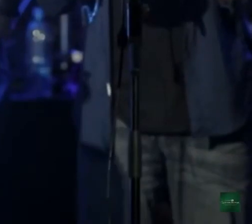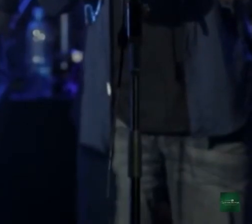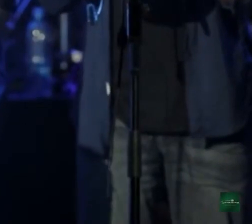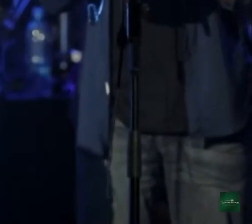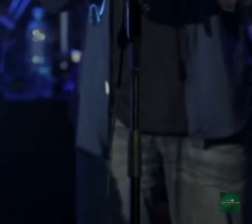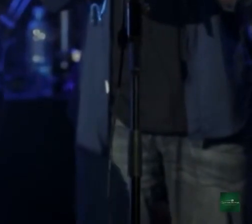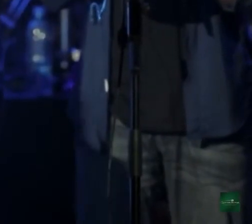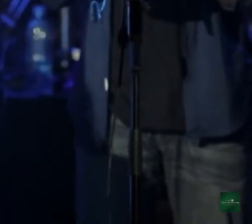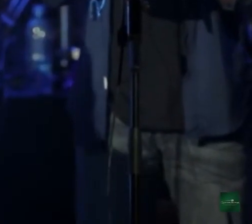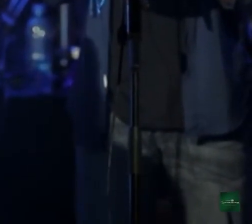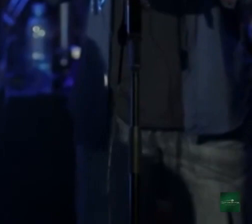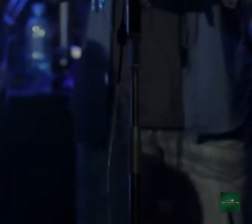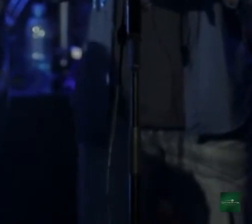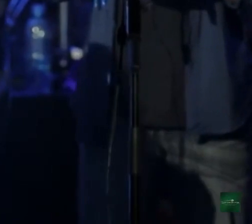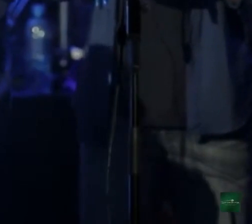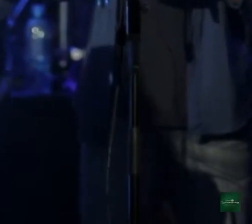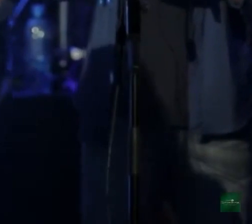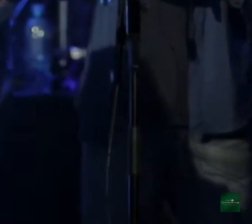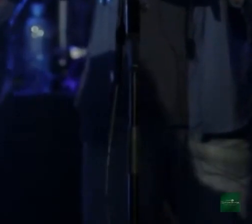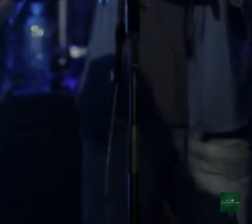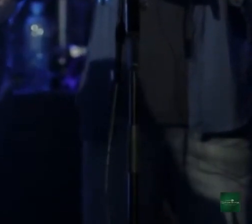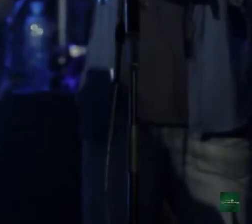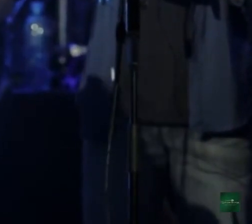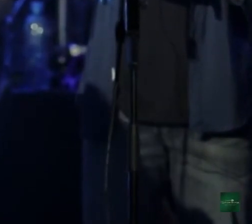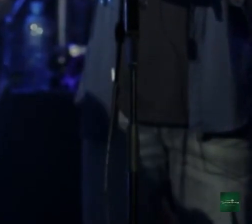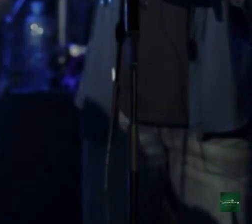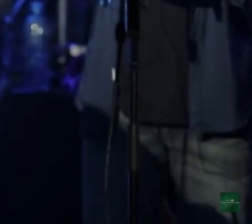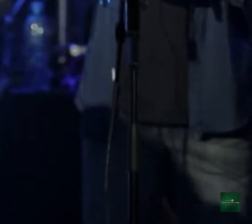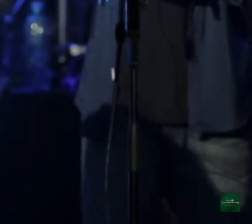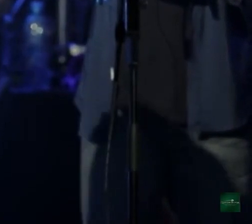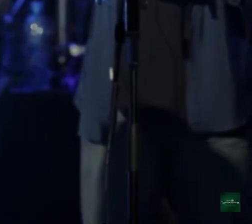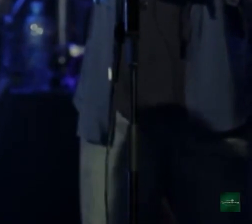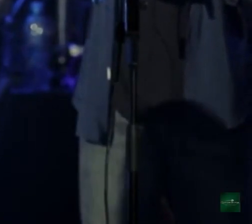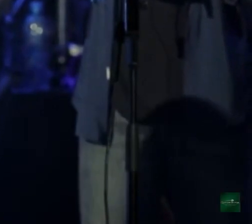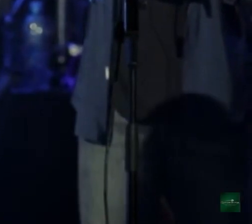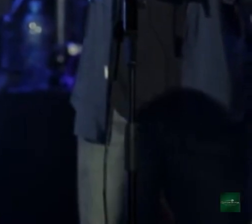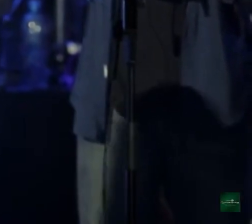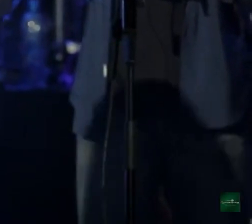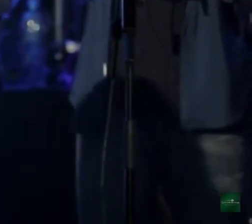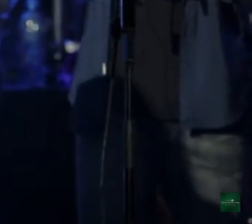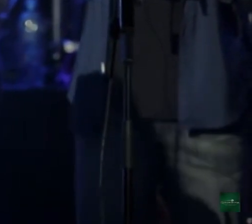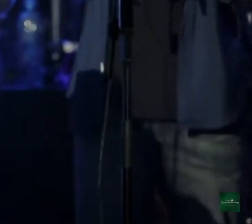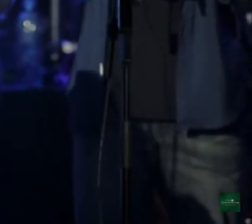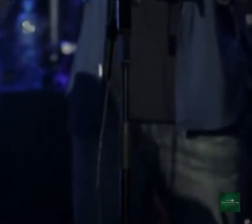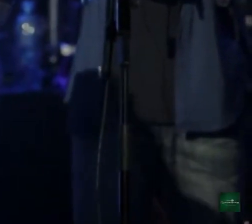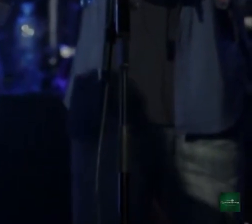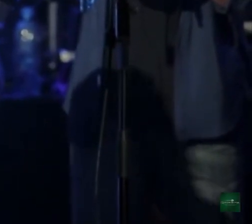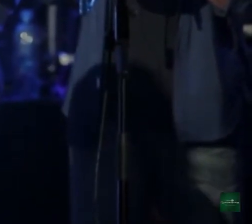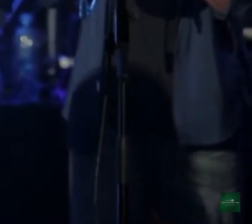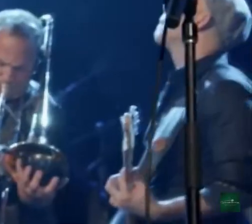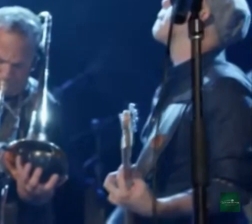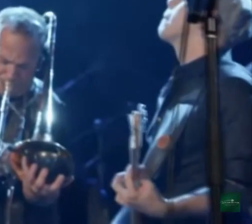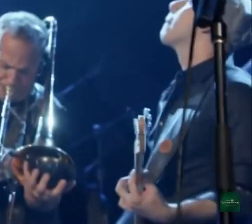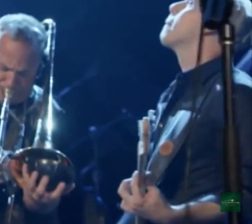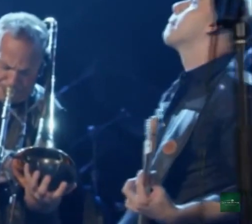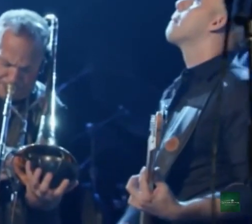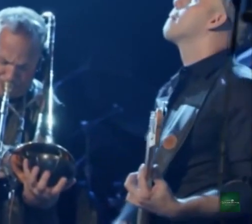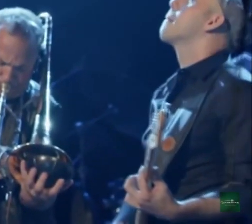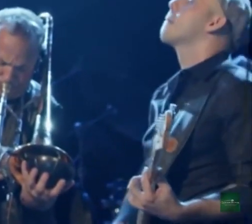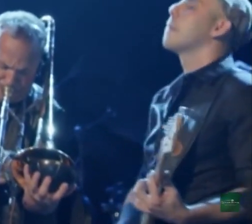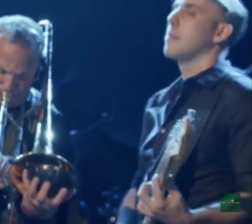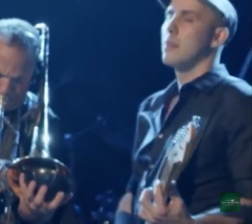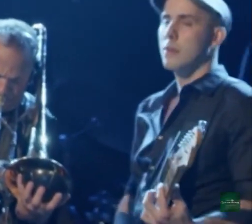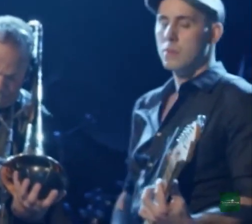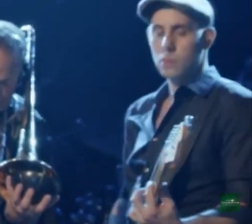para que eu tenha sempre comigo o abrigo do teu ser infinito, my Lord, para que eu